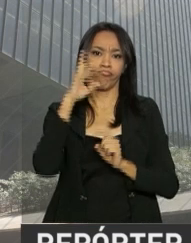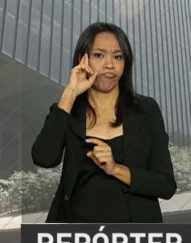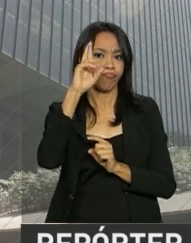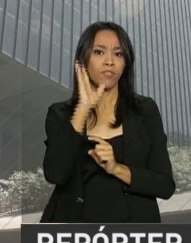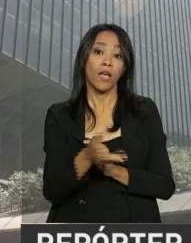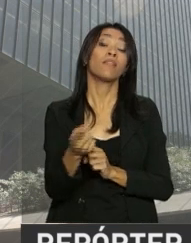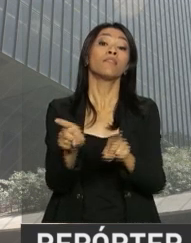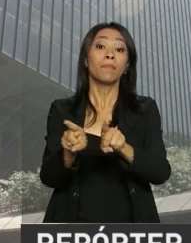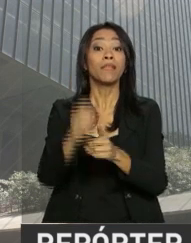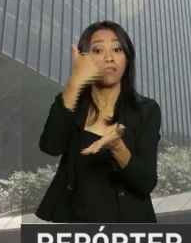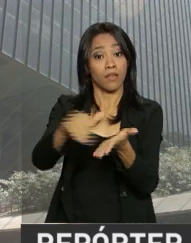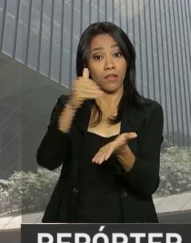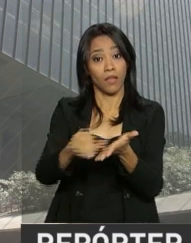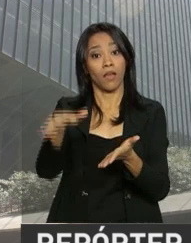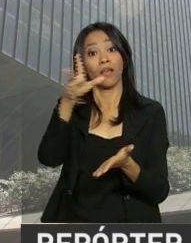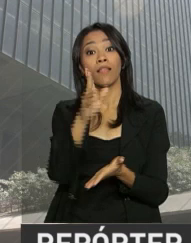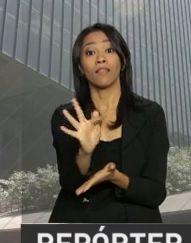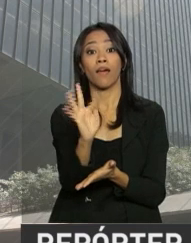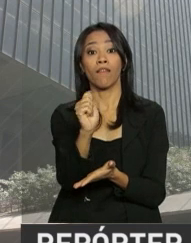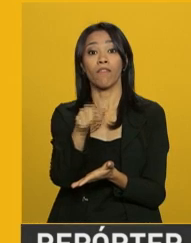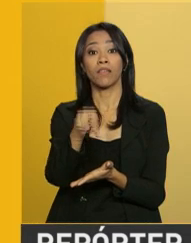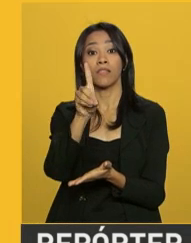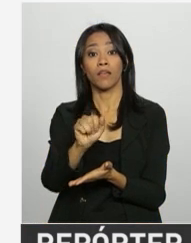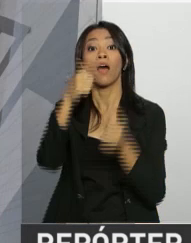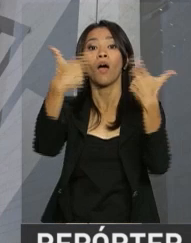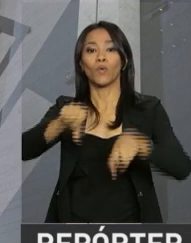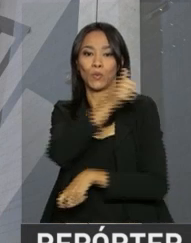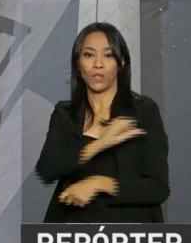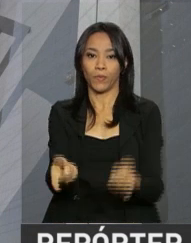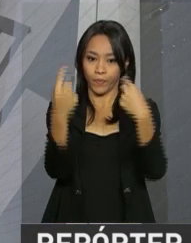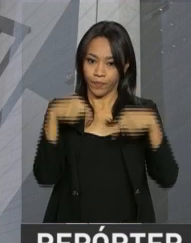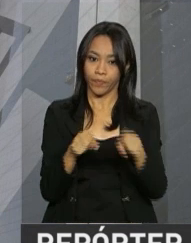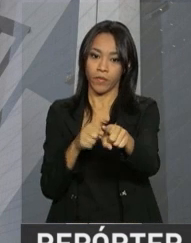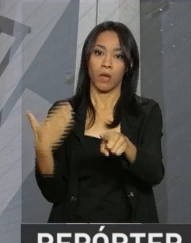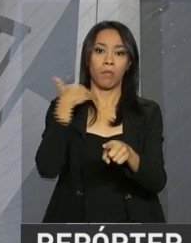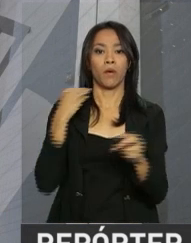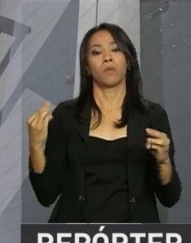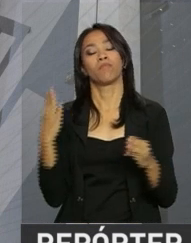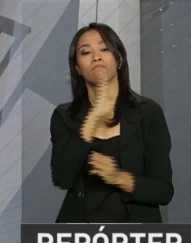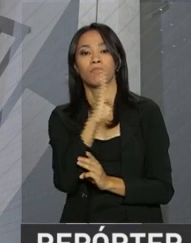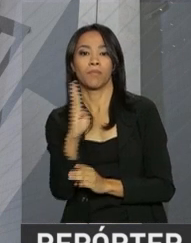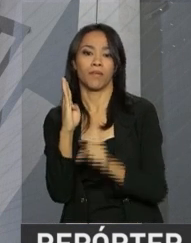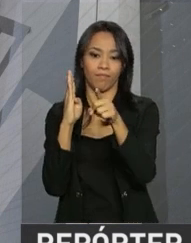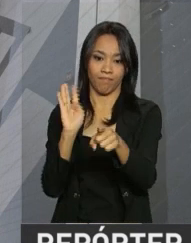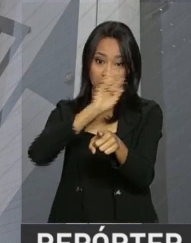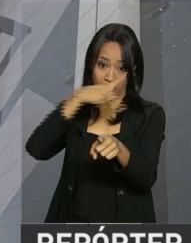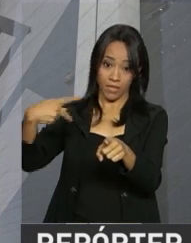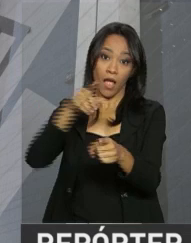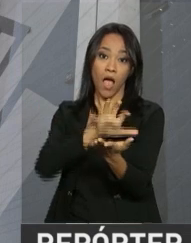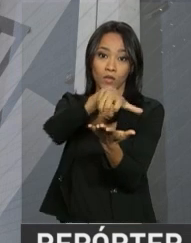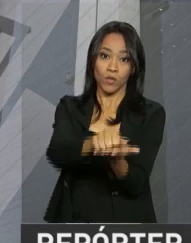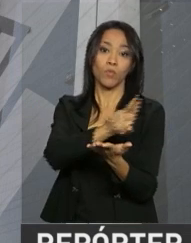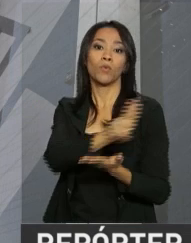ter sido Secretária da Fazenda Nacional no Rio de Janeiro Banco do Brasil na presidência do Banco do Brasil assume